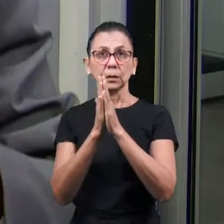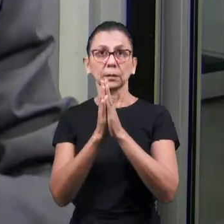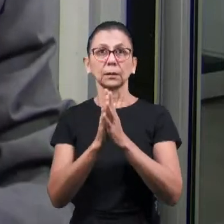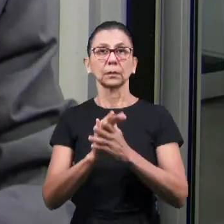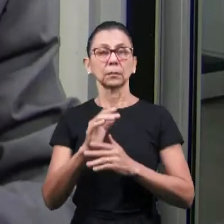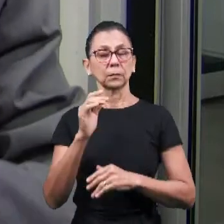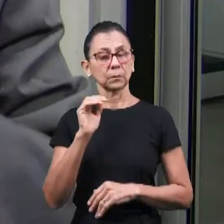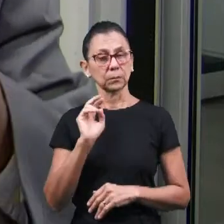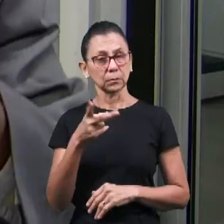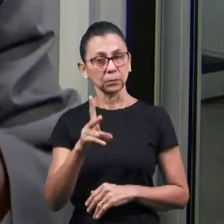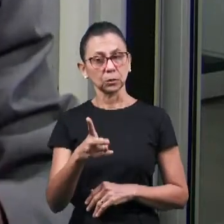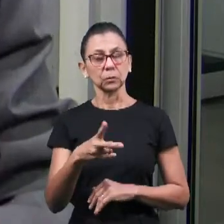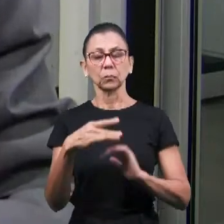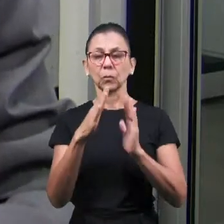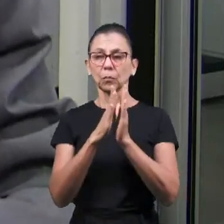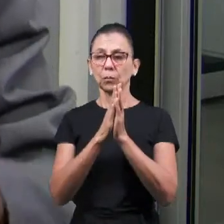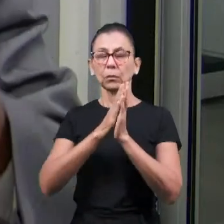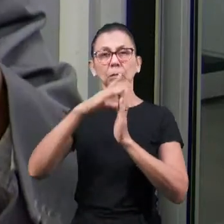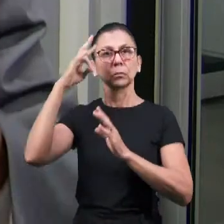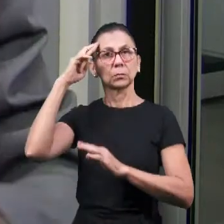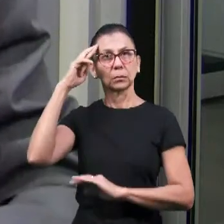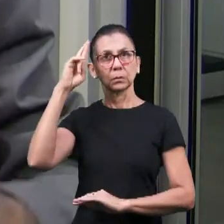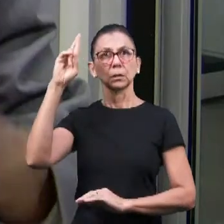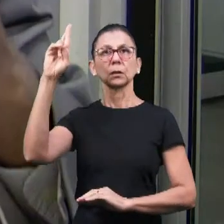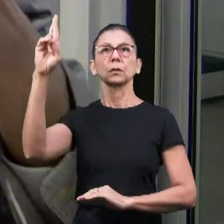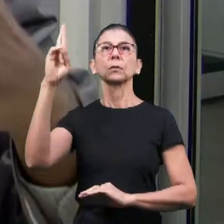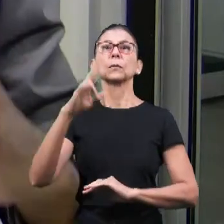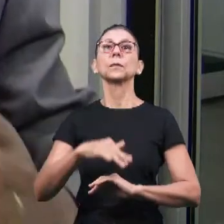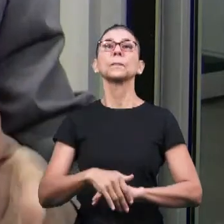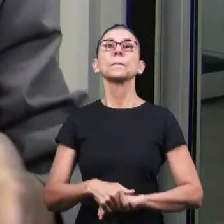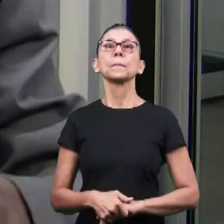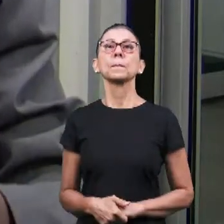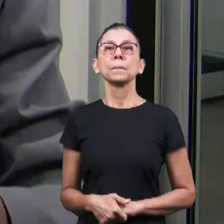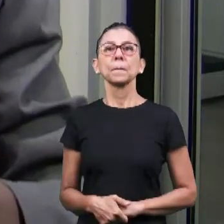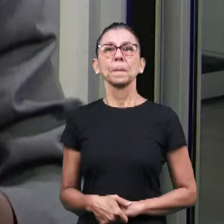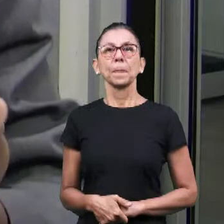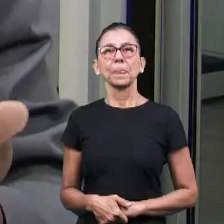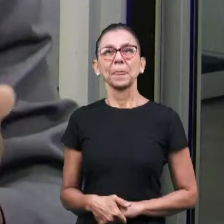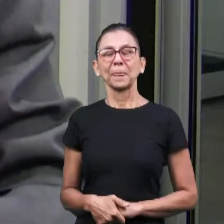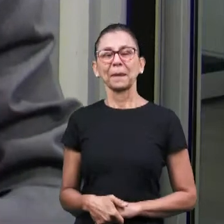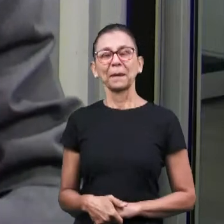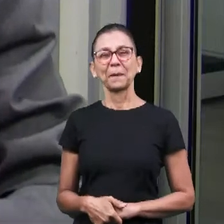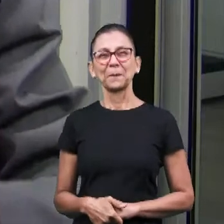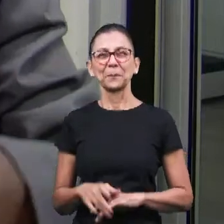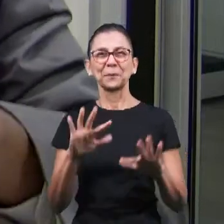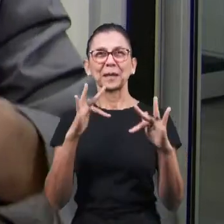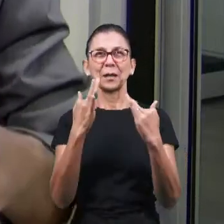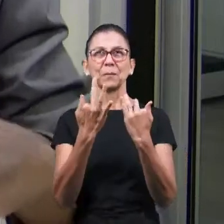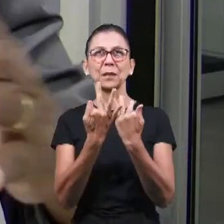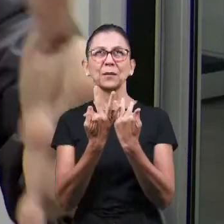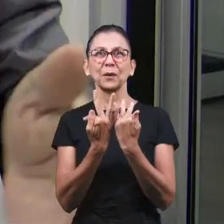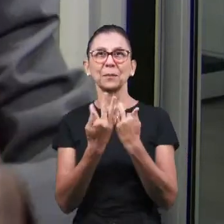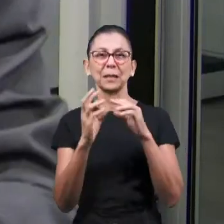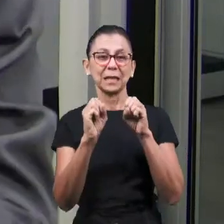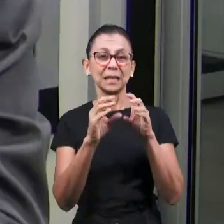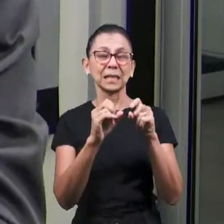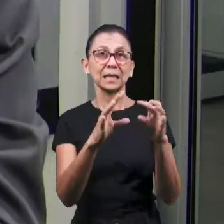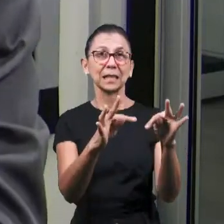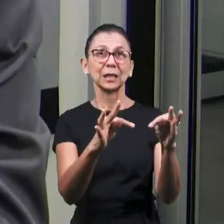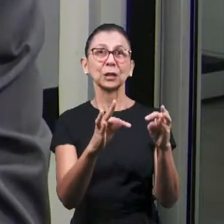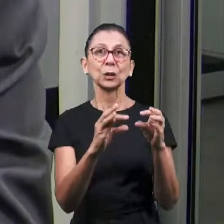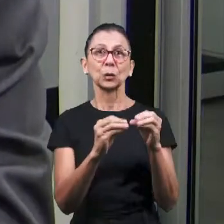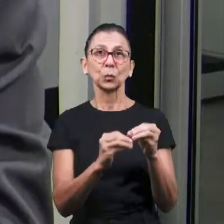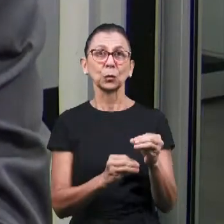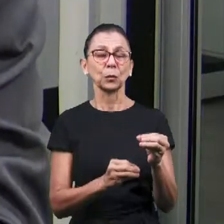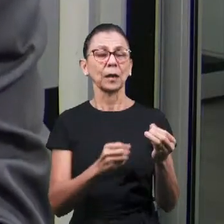aí, ora o Senhor, coloca diante do Senhor. Ensinei a família, como eu pago água, luz, telefone, faço tudo. Ensinei tudo. A família a